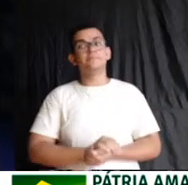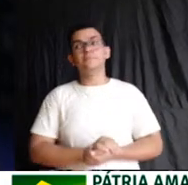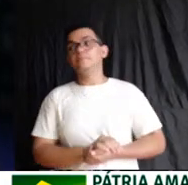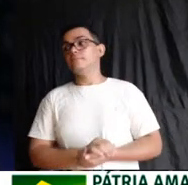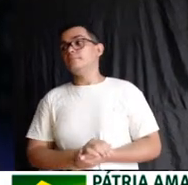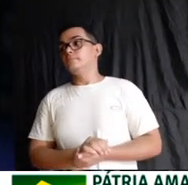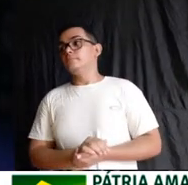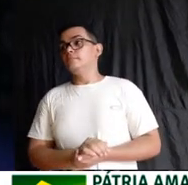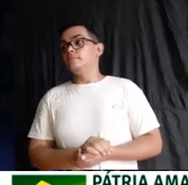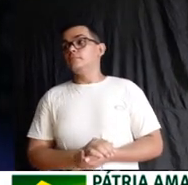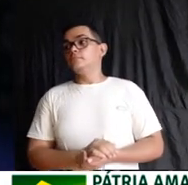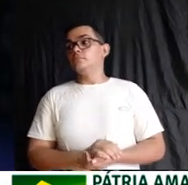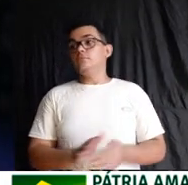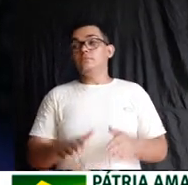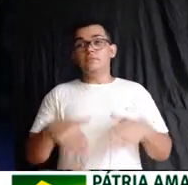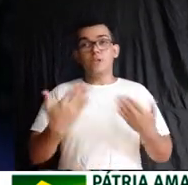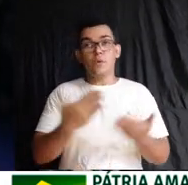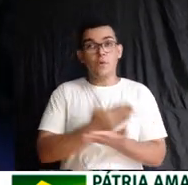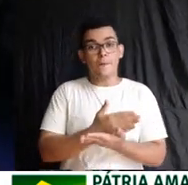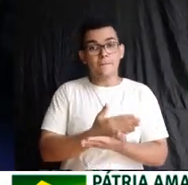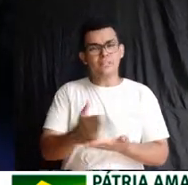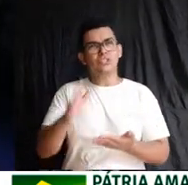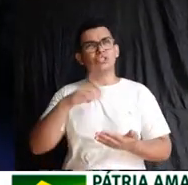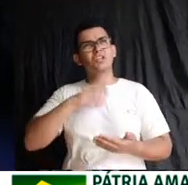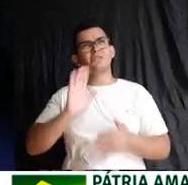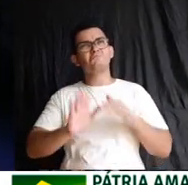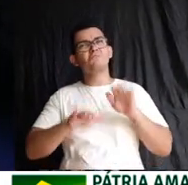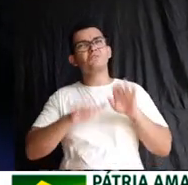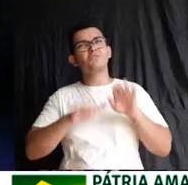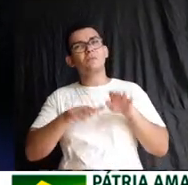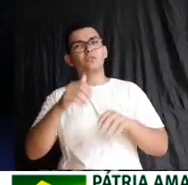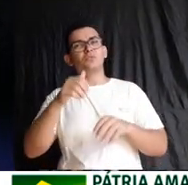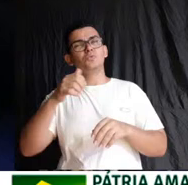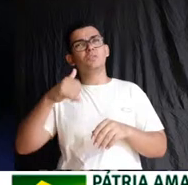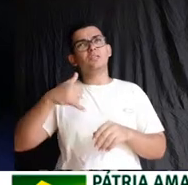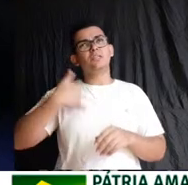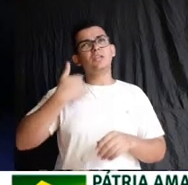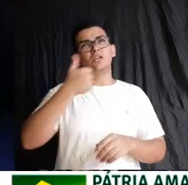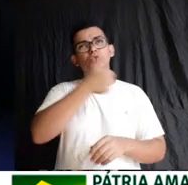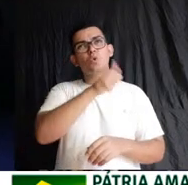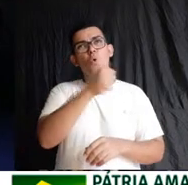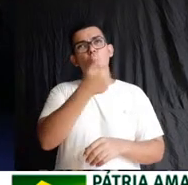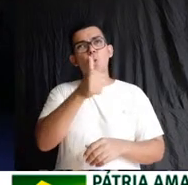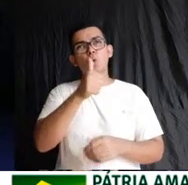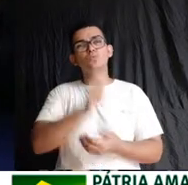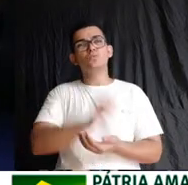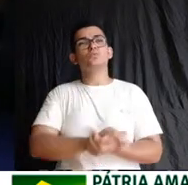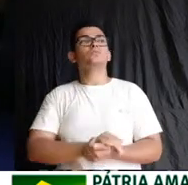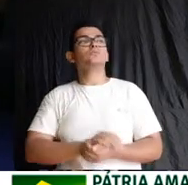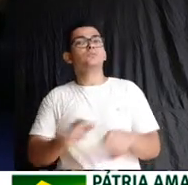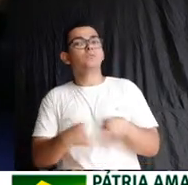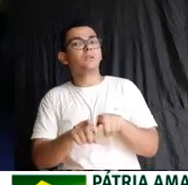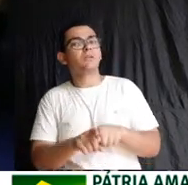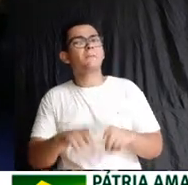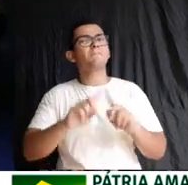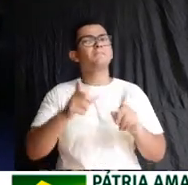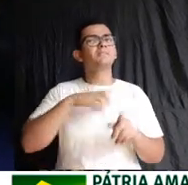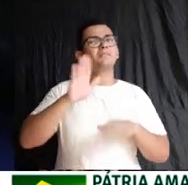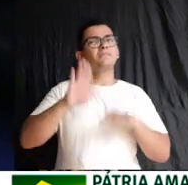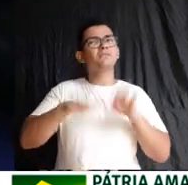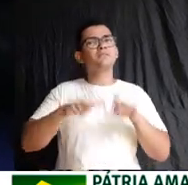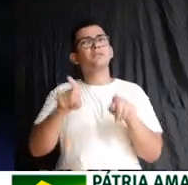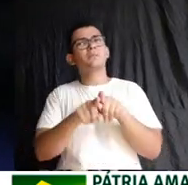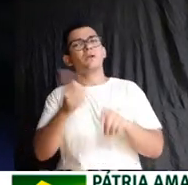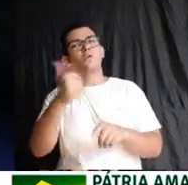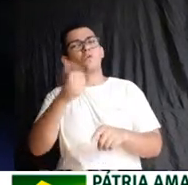tocar mais ou menos de 11 anos de idade. Então, tem 11 também que eu tô no meio da música. Comecei a trabalhar com música com